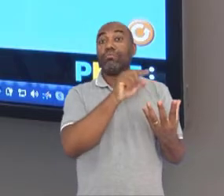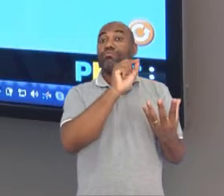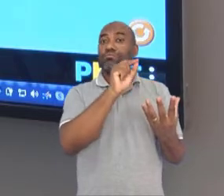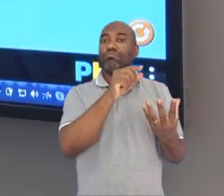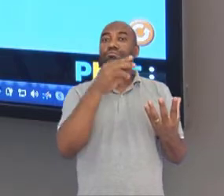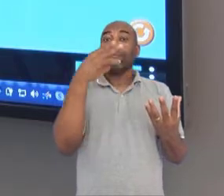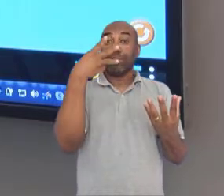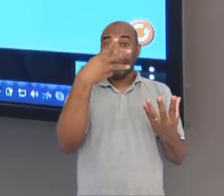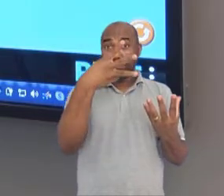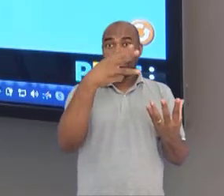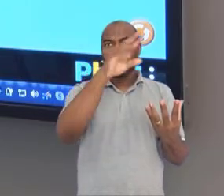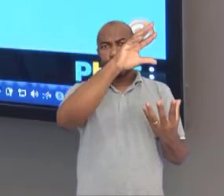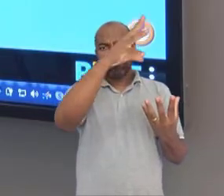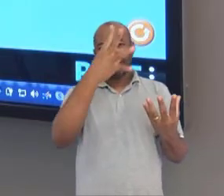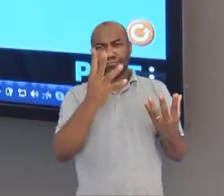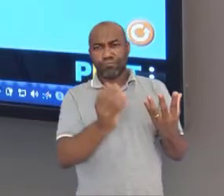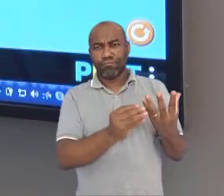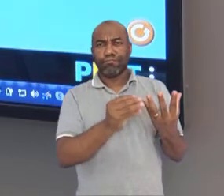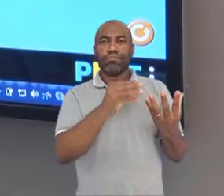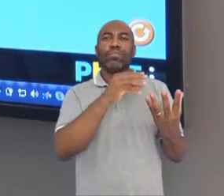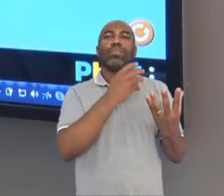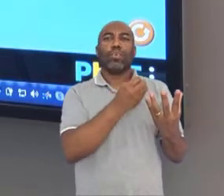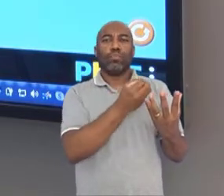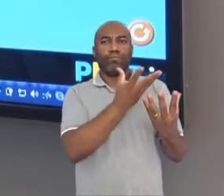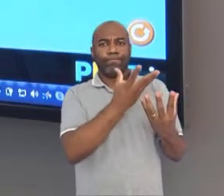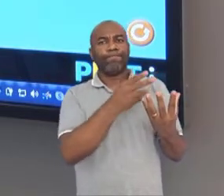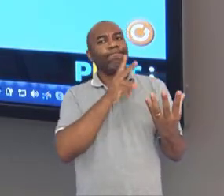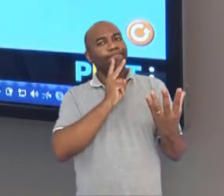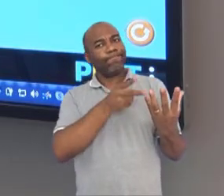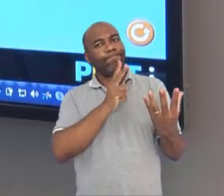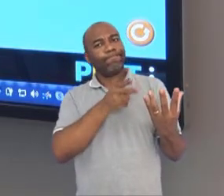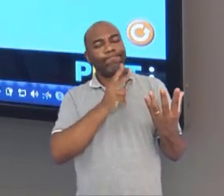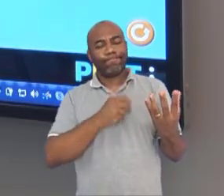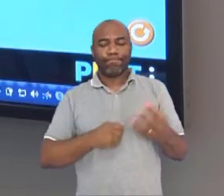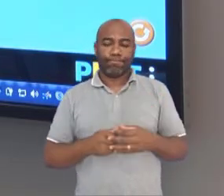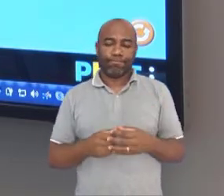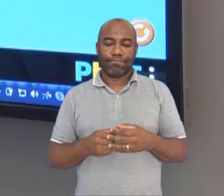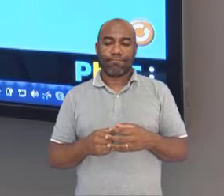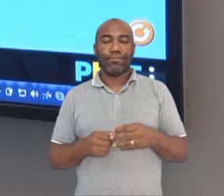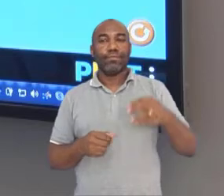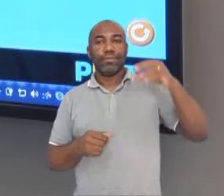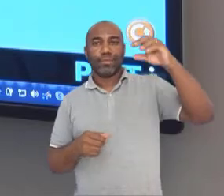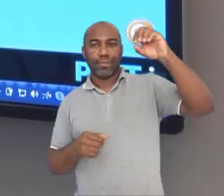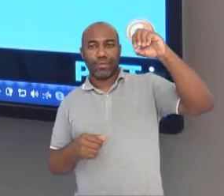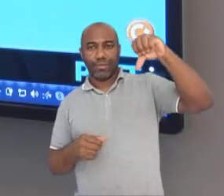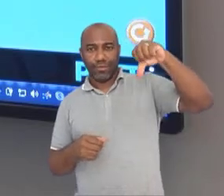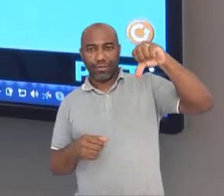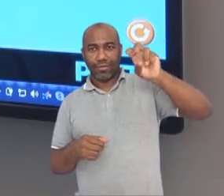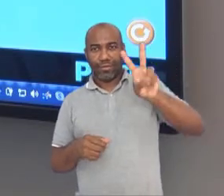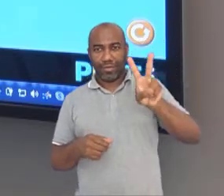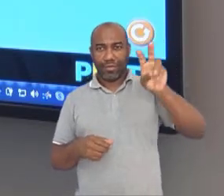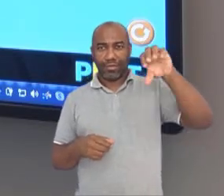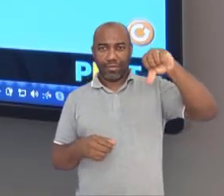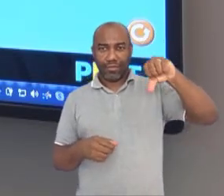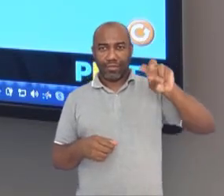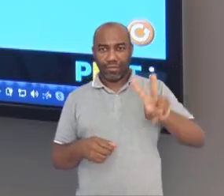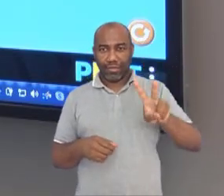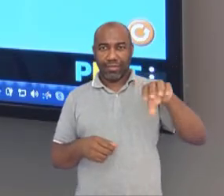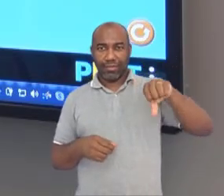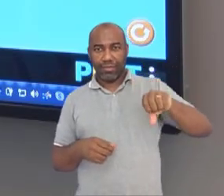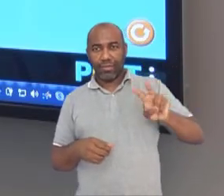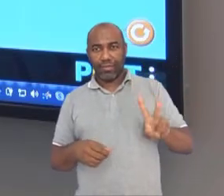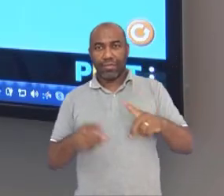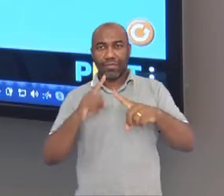que somar. Então, aí seria 9, 9 e 9. 3 vezes 9,